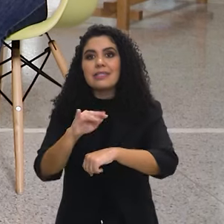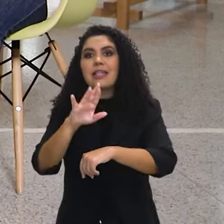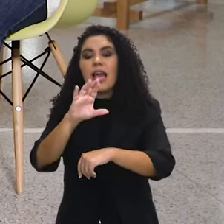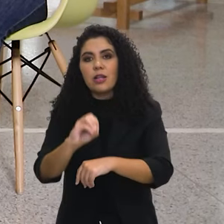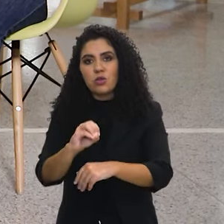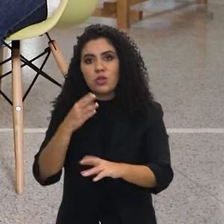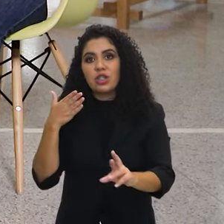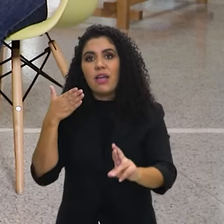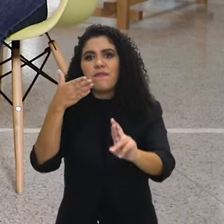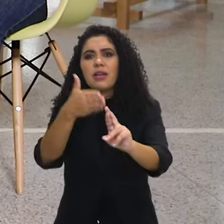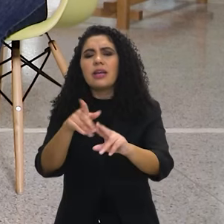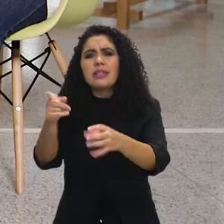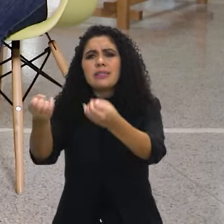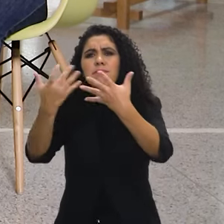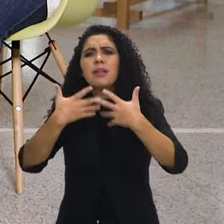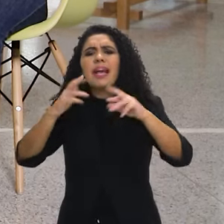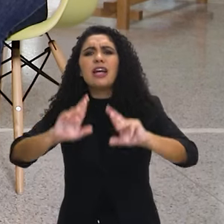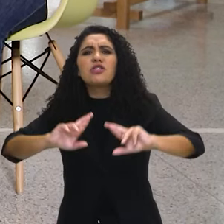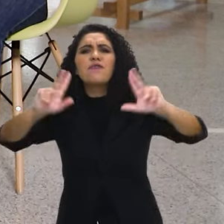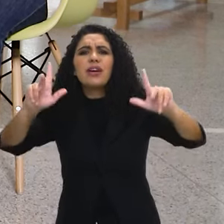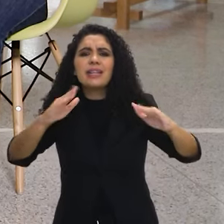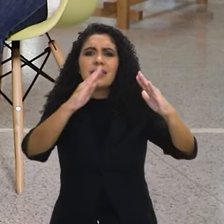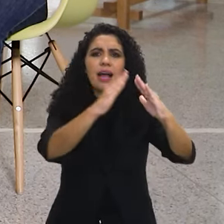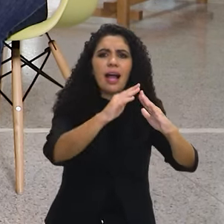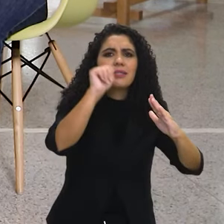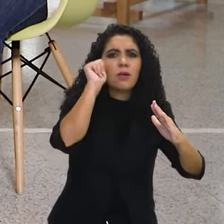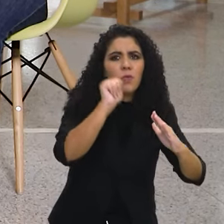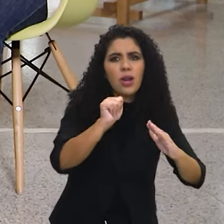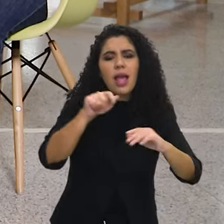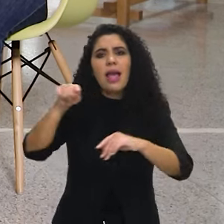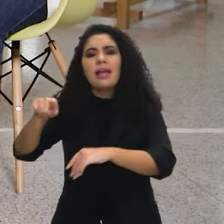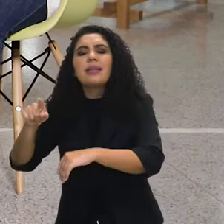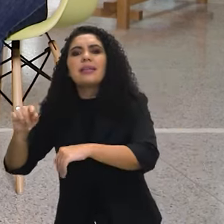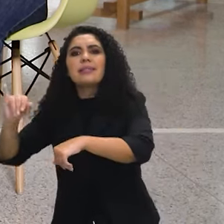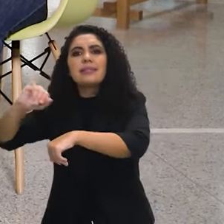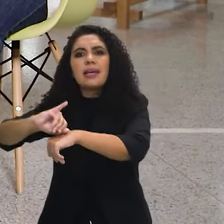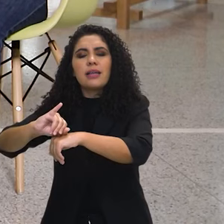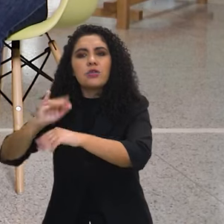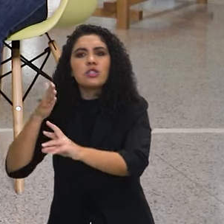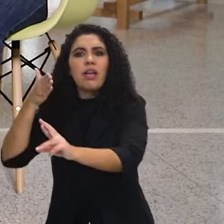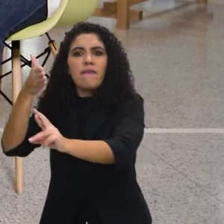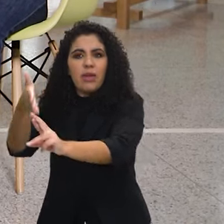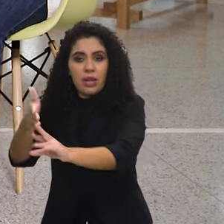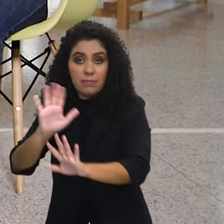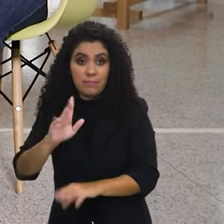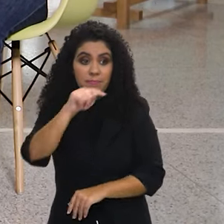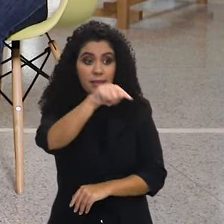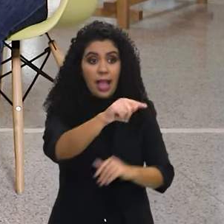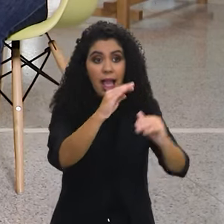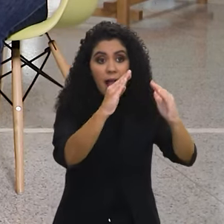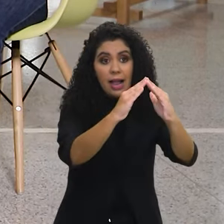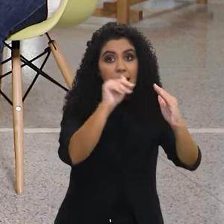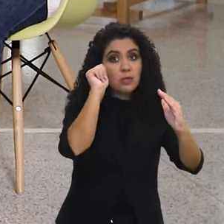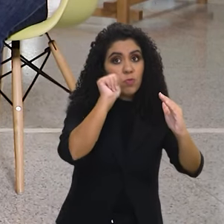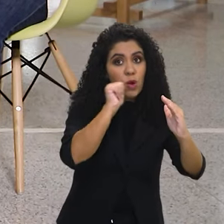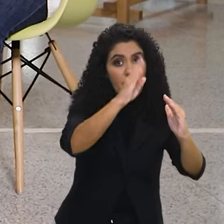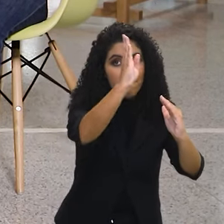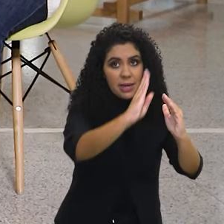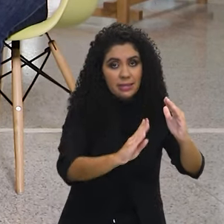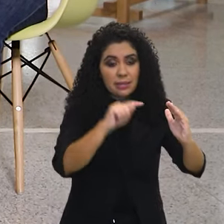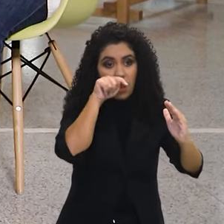diferença entre PR as pessoas entenderem do centro de referência e a casa da mulher brasileira a casa da n é brasileira ela